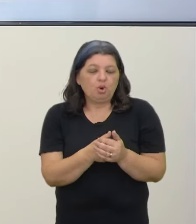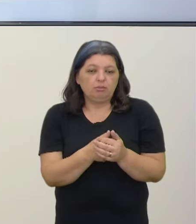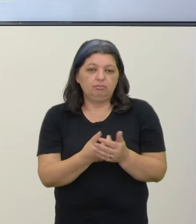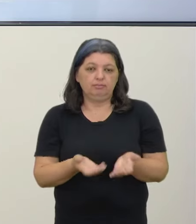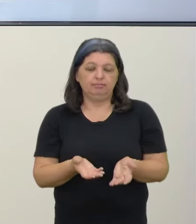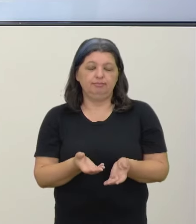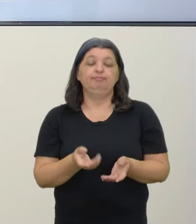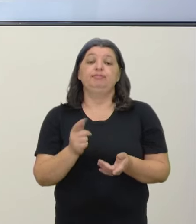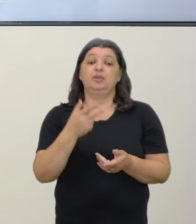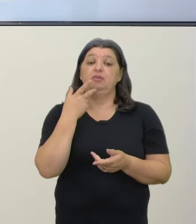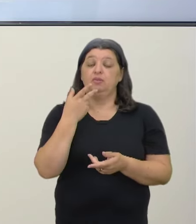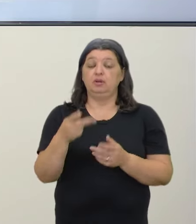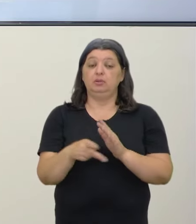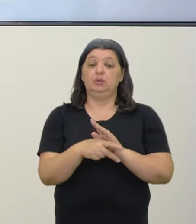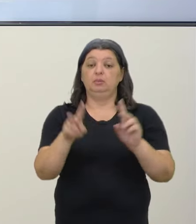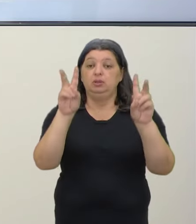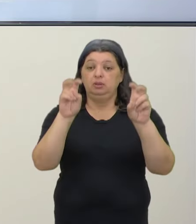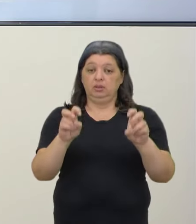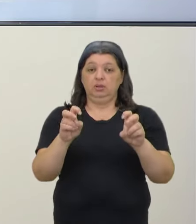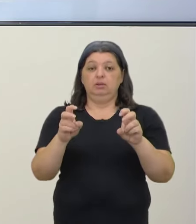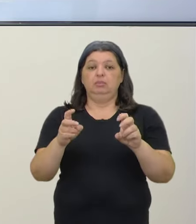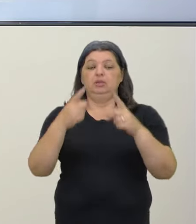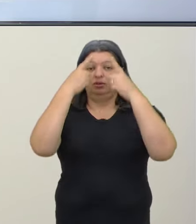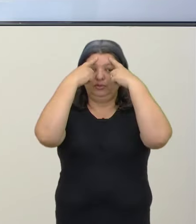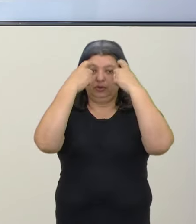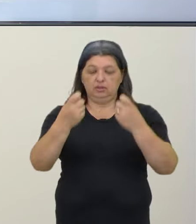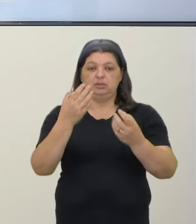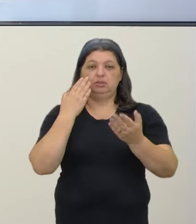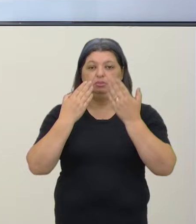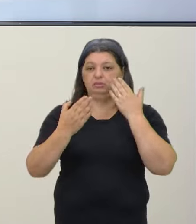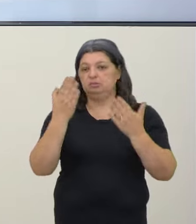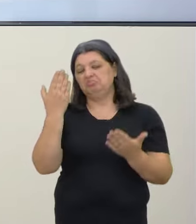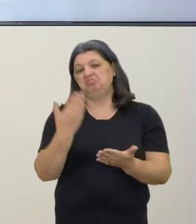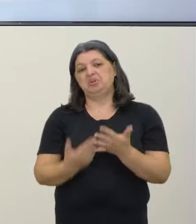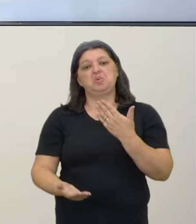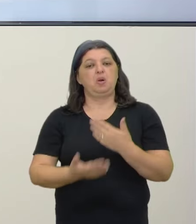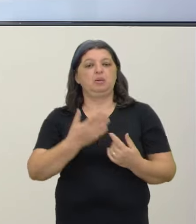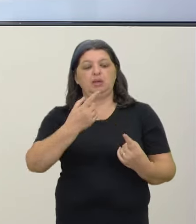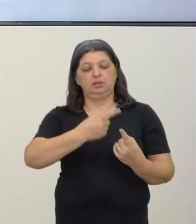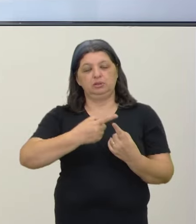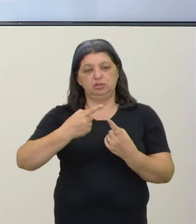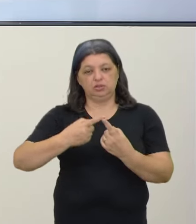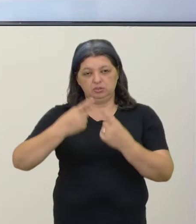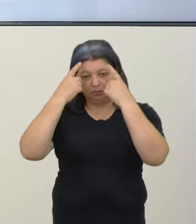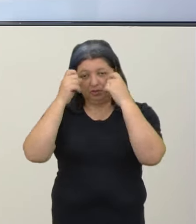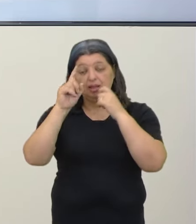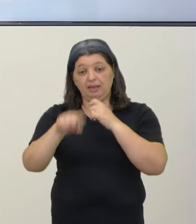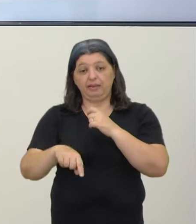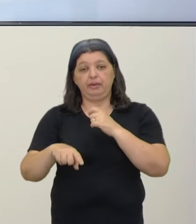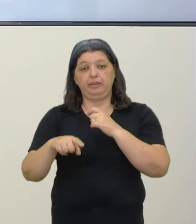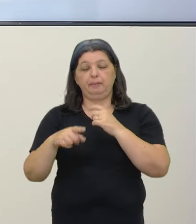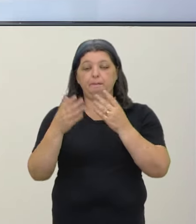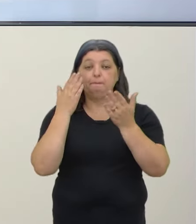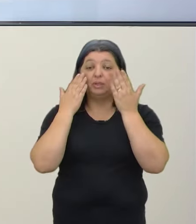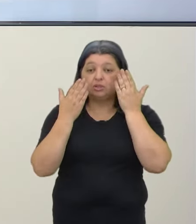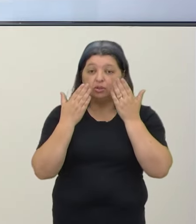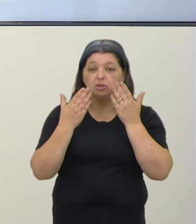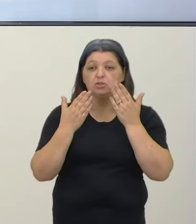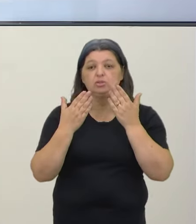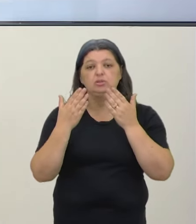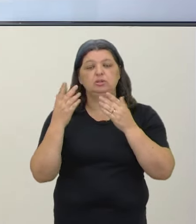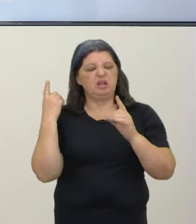violência psicológica, a gente fala sobre qualquer tipo de violência que o dano que ela traga seja psicológico. Então,